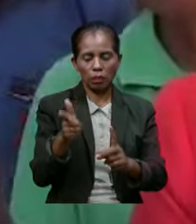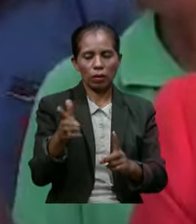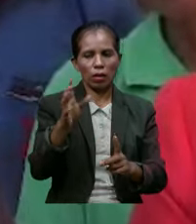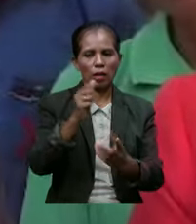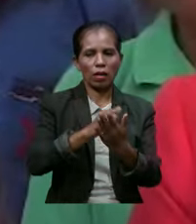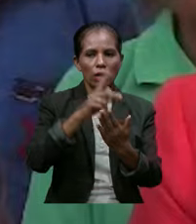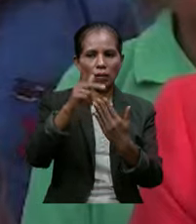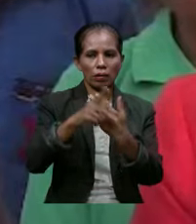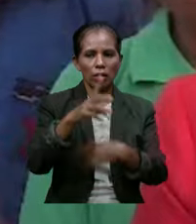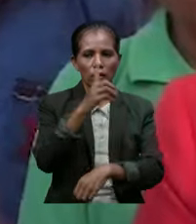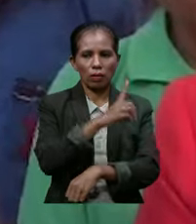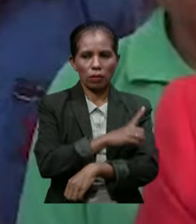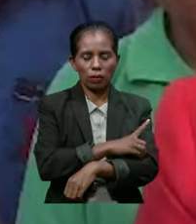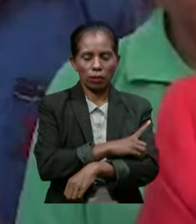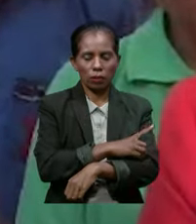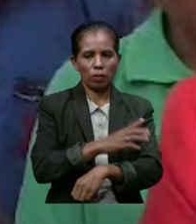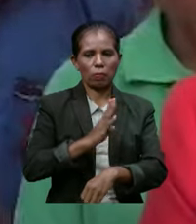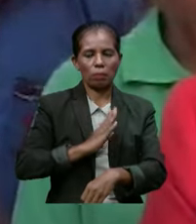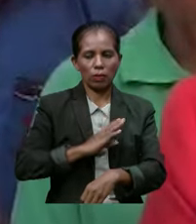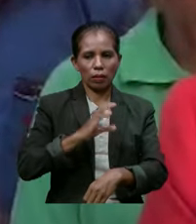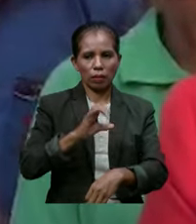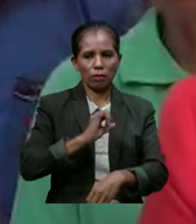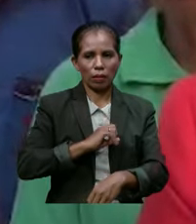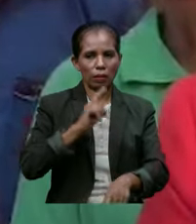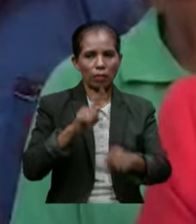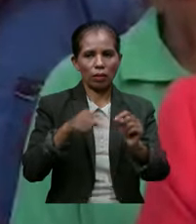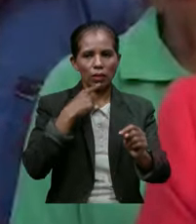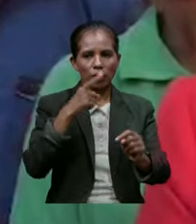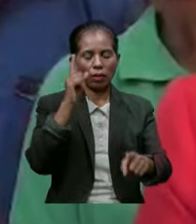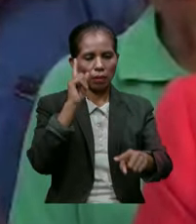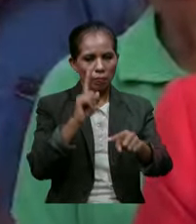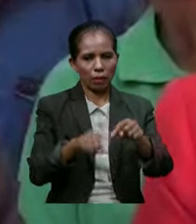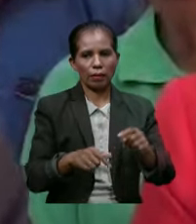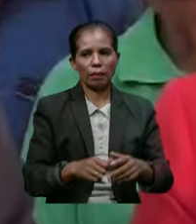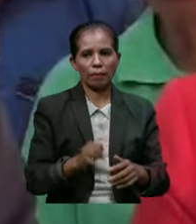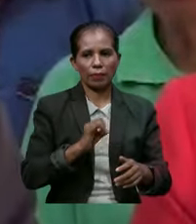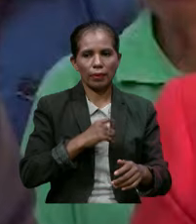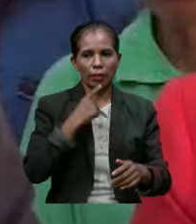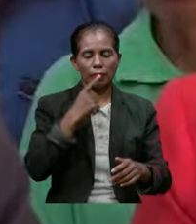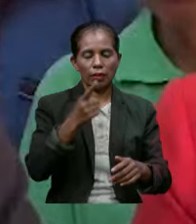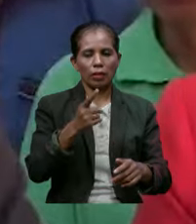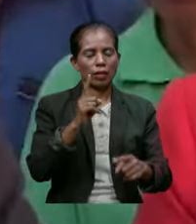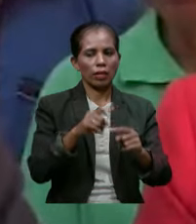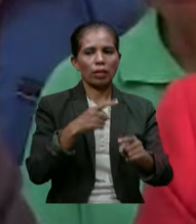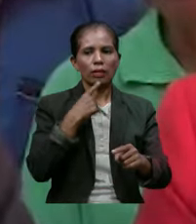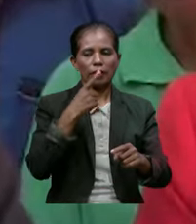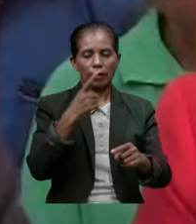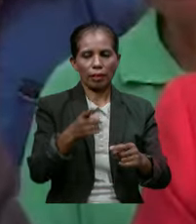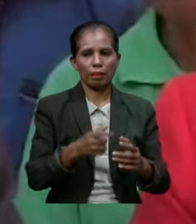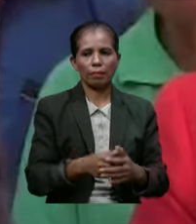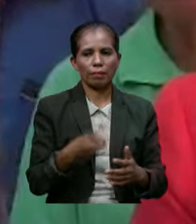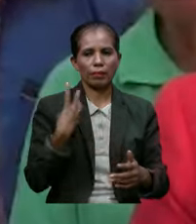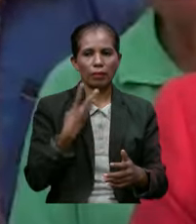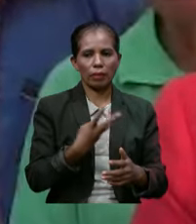lorong fundação Balcão ninha. E how to label hatete ha labele how label dihen labele ni hatete dihen